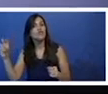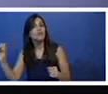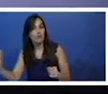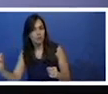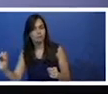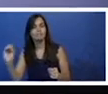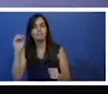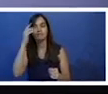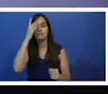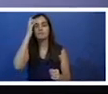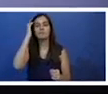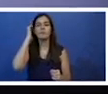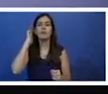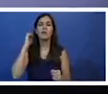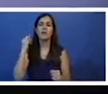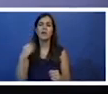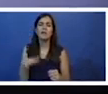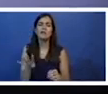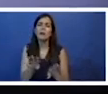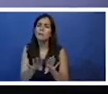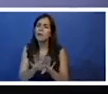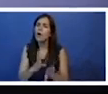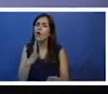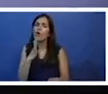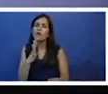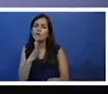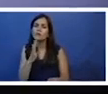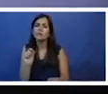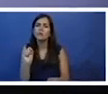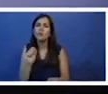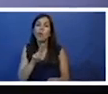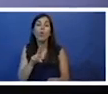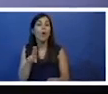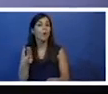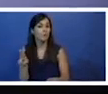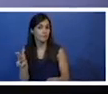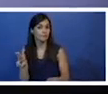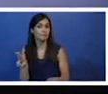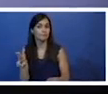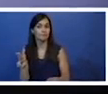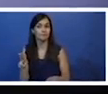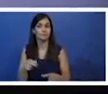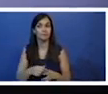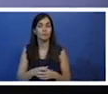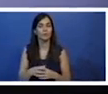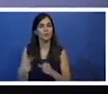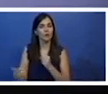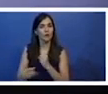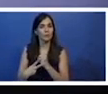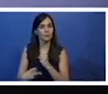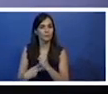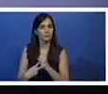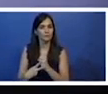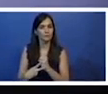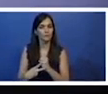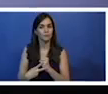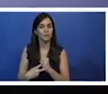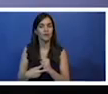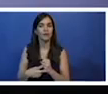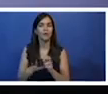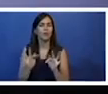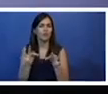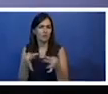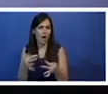E o infinitivo impessoal, ele é conhecido também como nome. do verbo. E